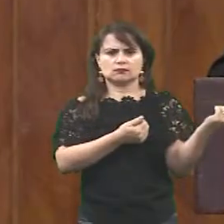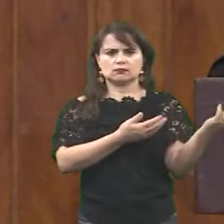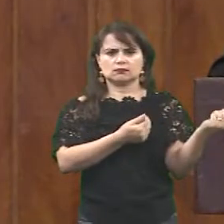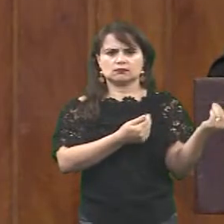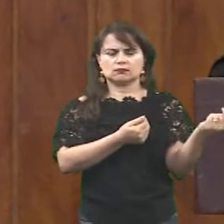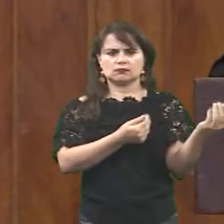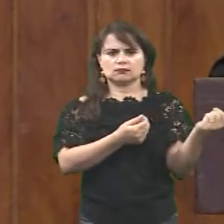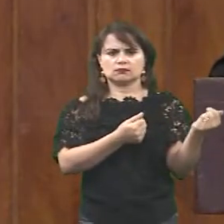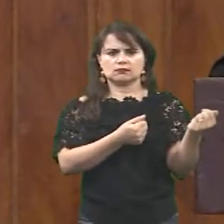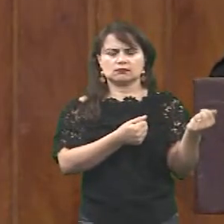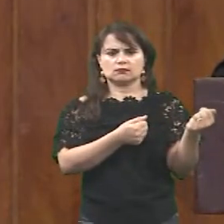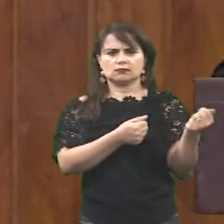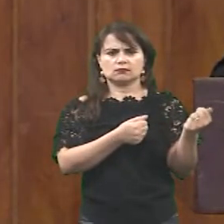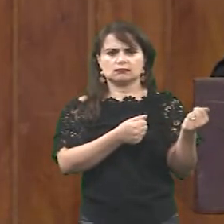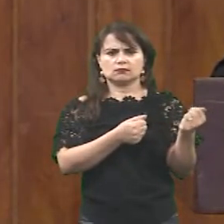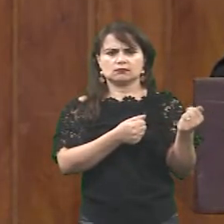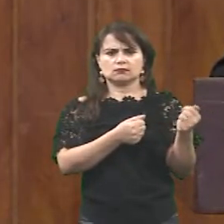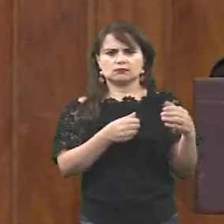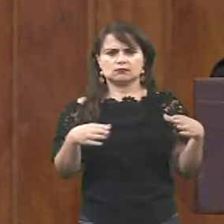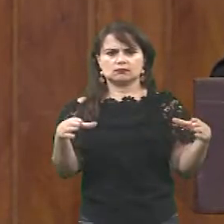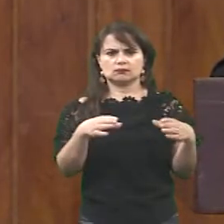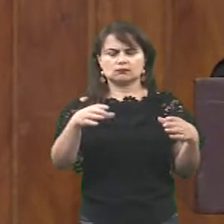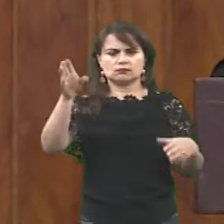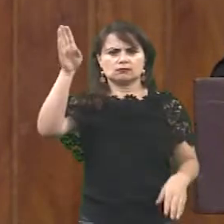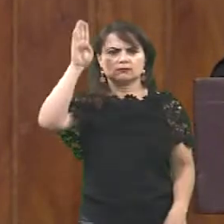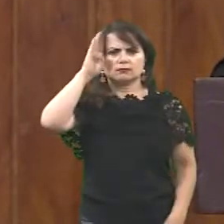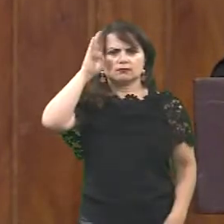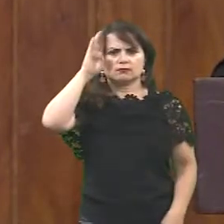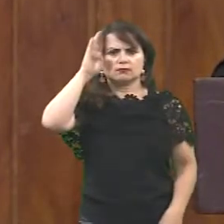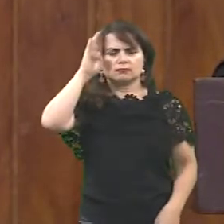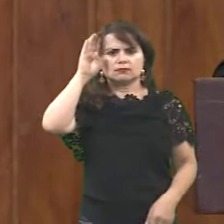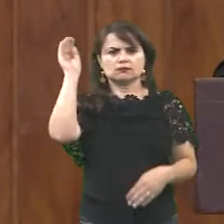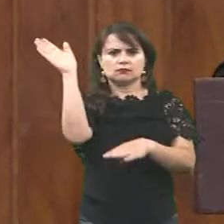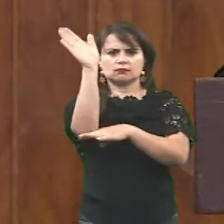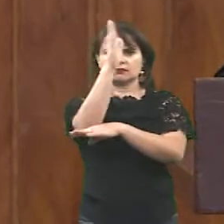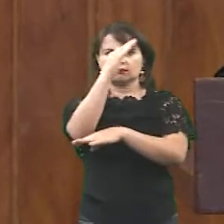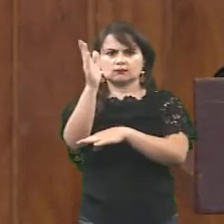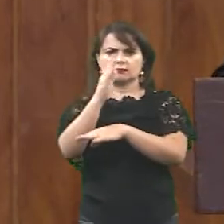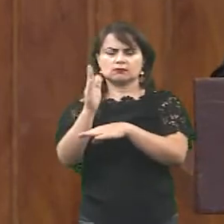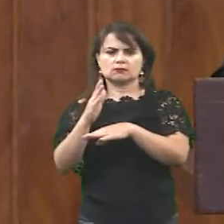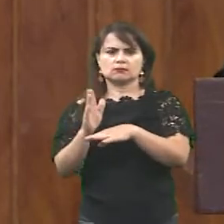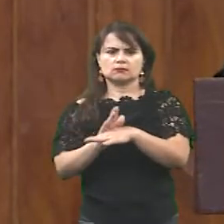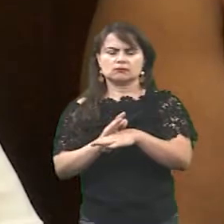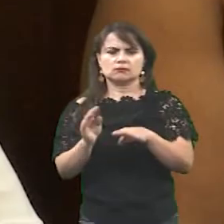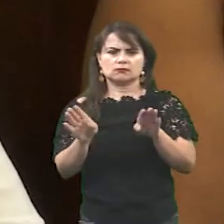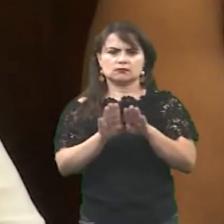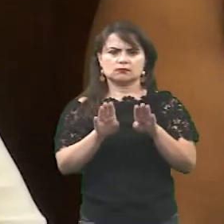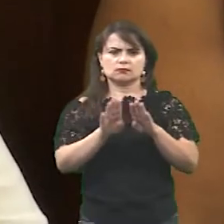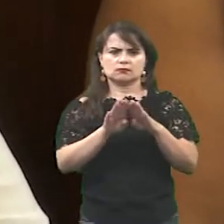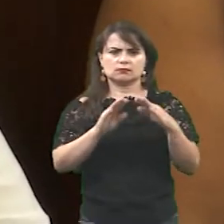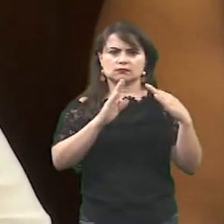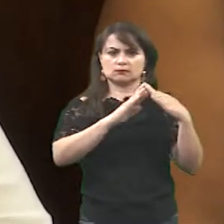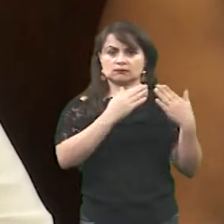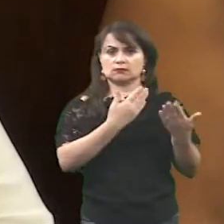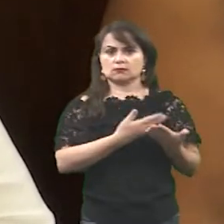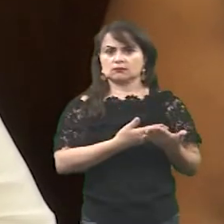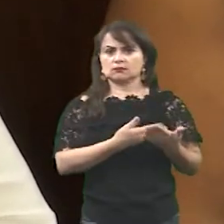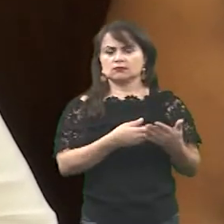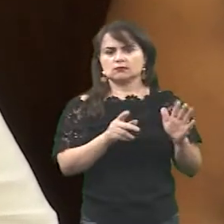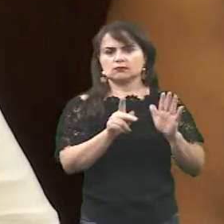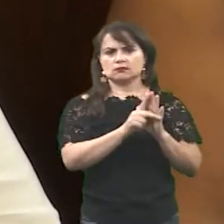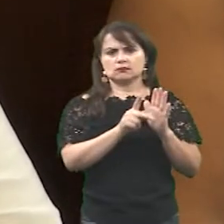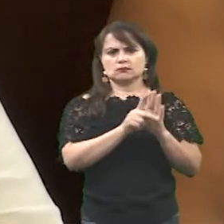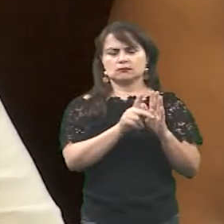reservista para o corpo de tropa do exercício nacional. Trata-se de uma grande escola de cidadania